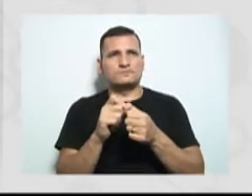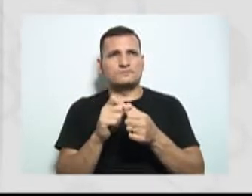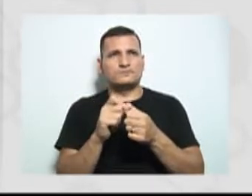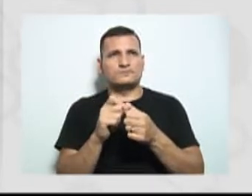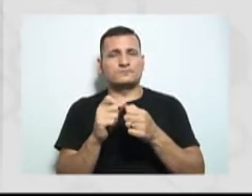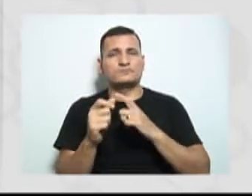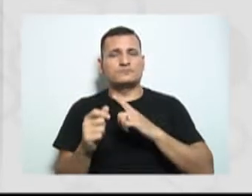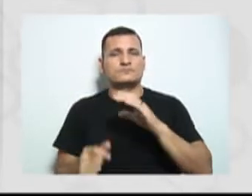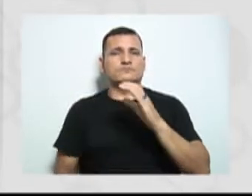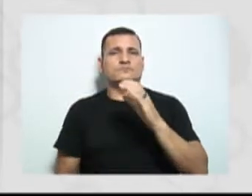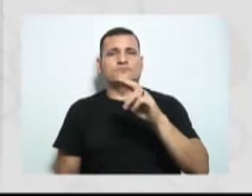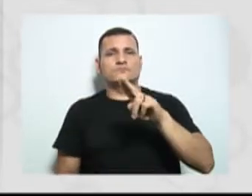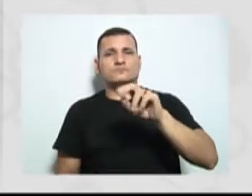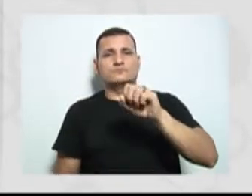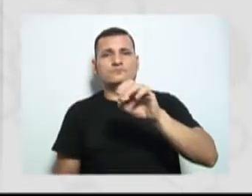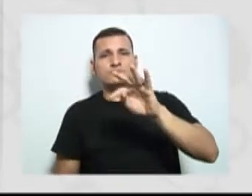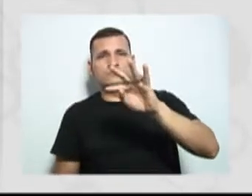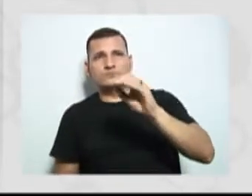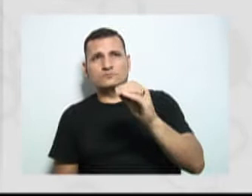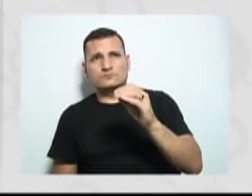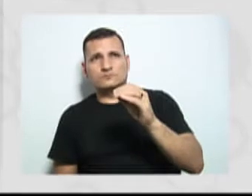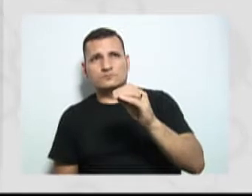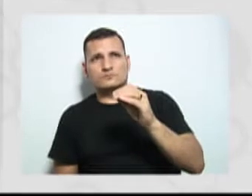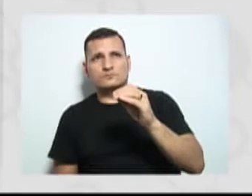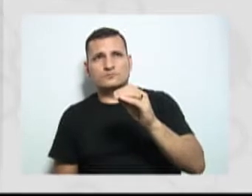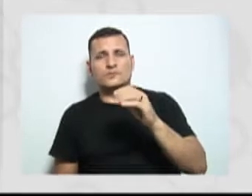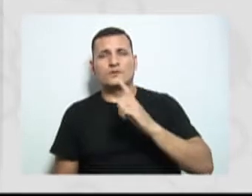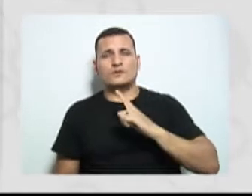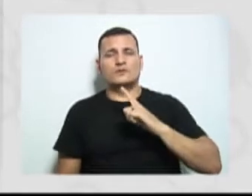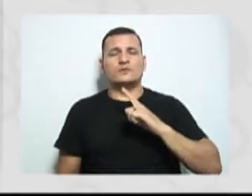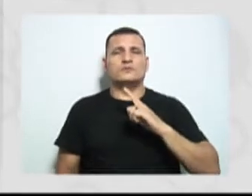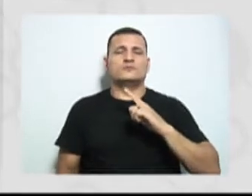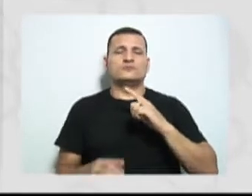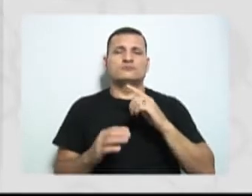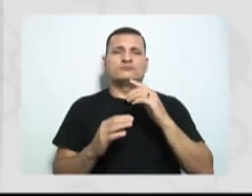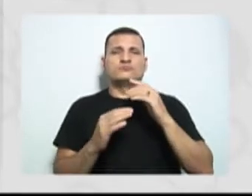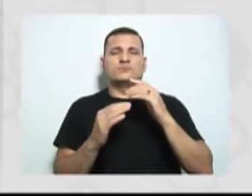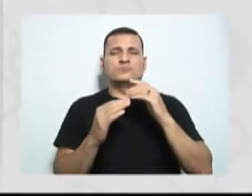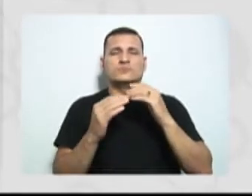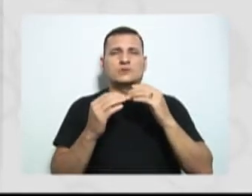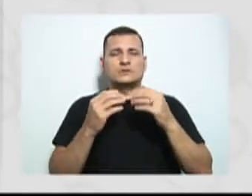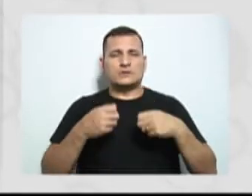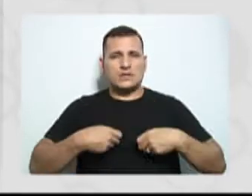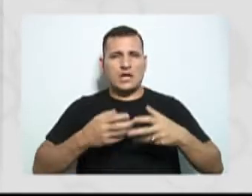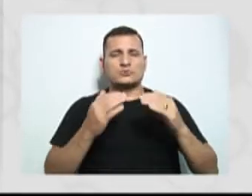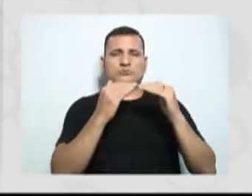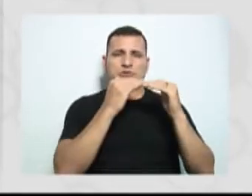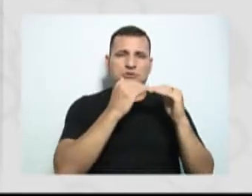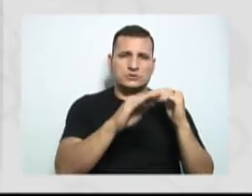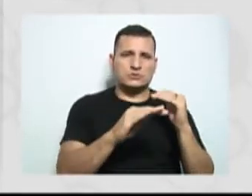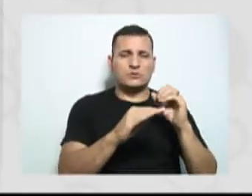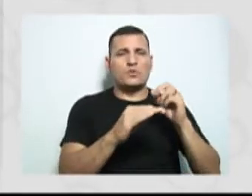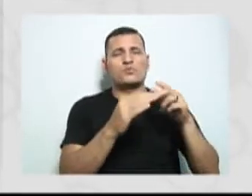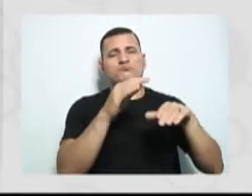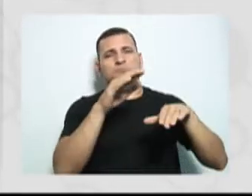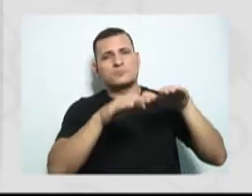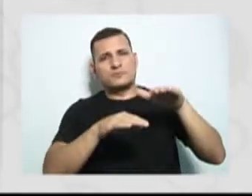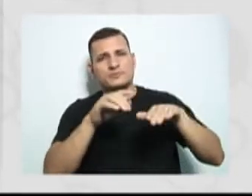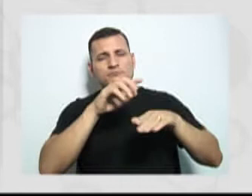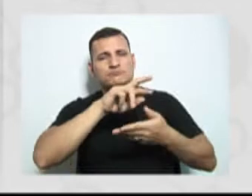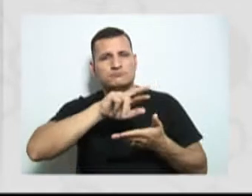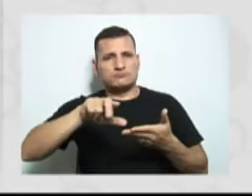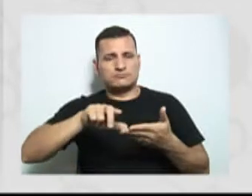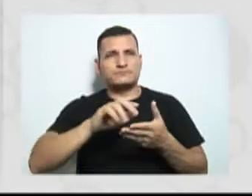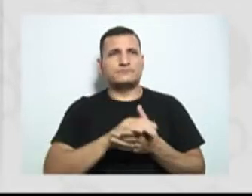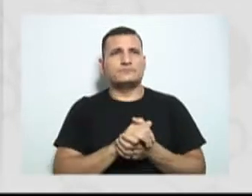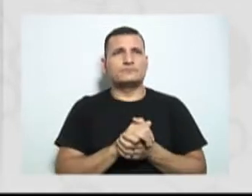nosso custo e nós temos nossos custos diretos e indiretos. Nos nossos indiretos, nós trabalhamos com o quê?